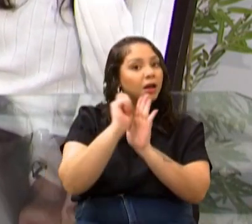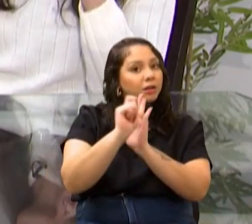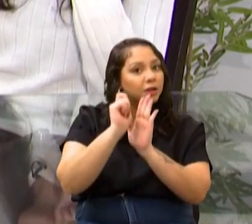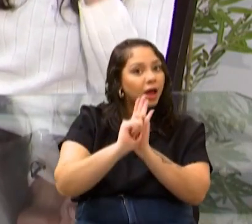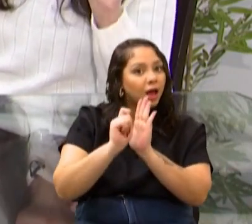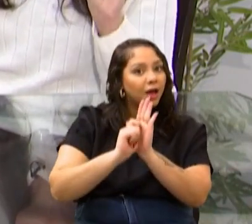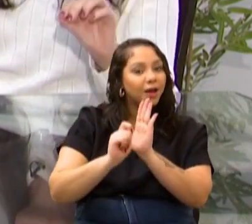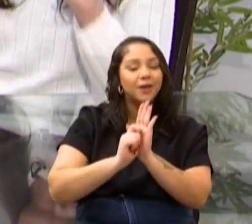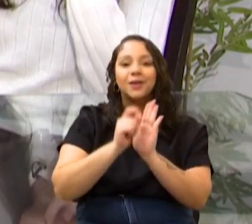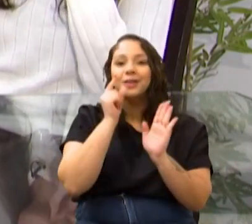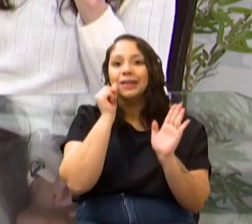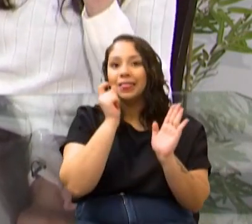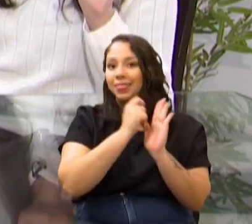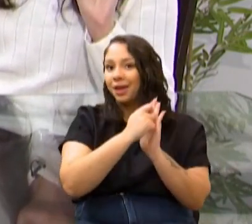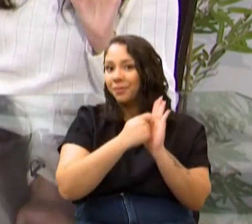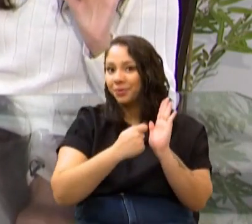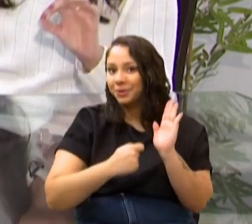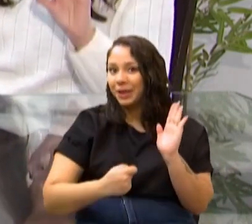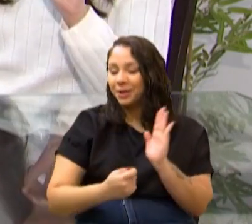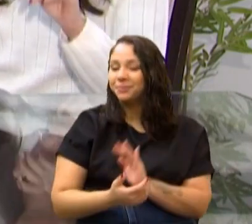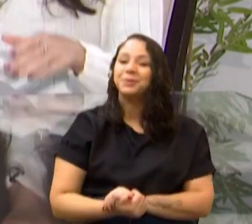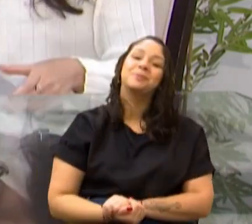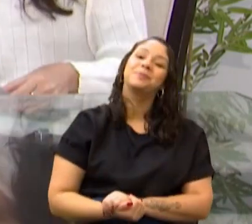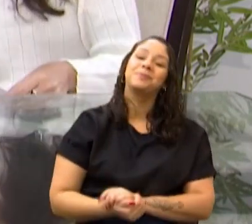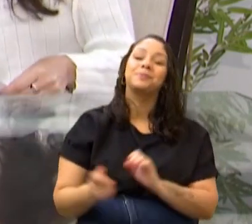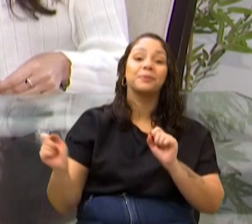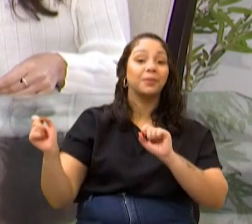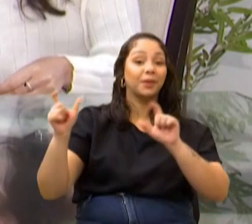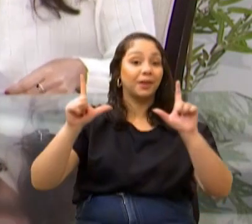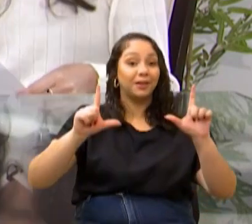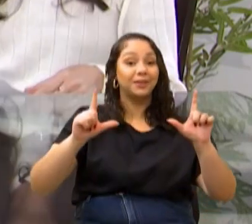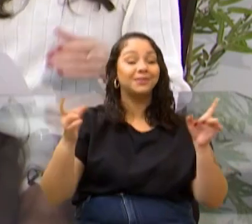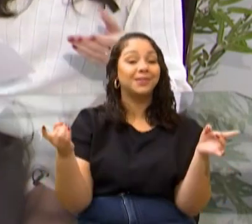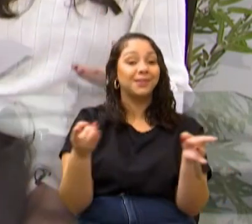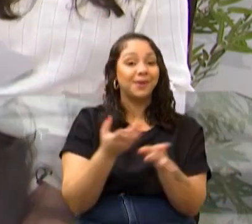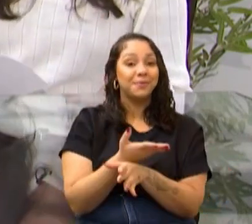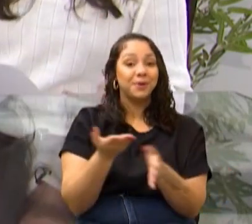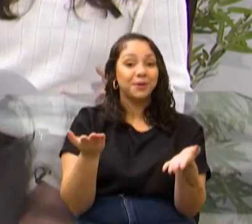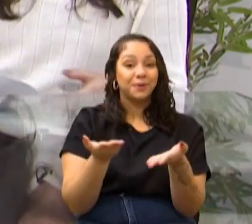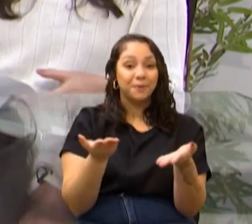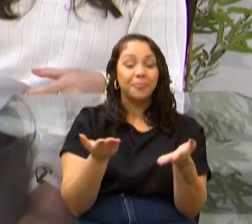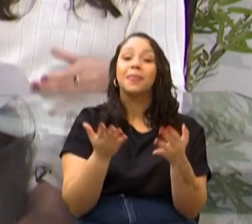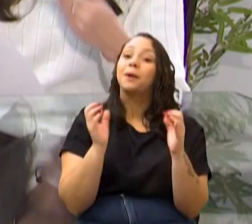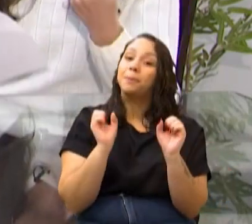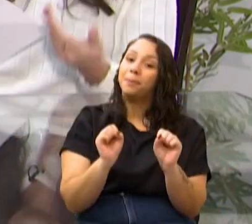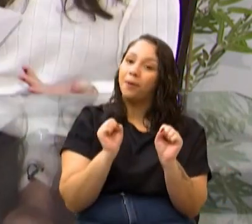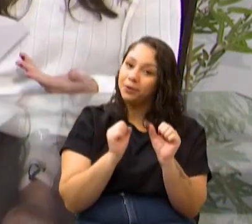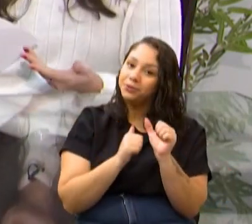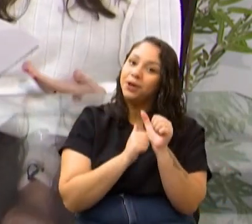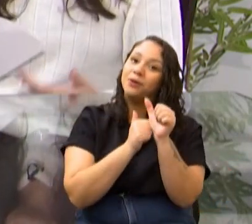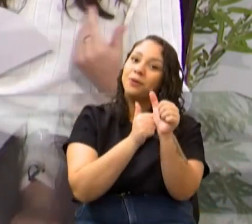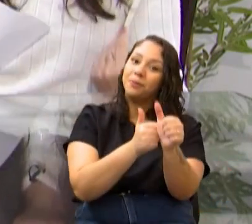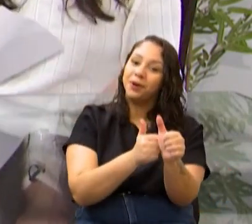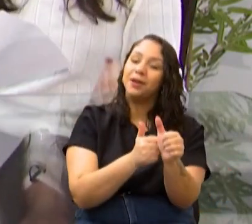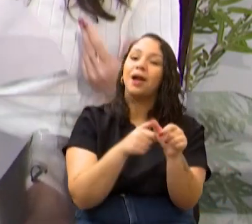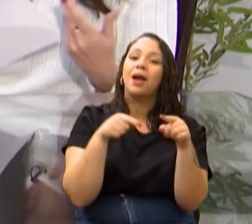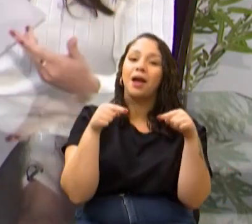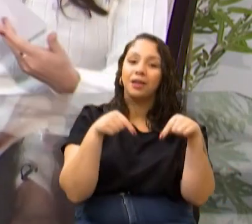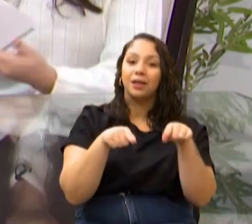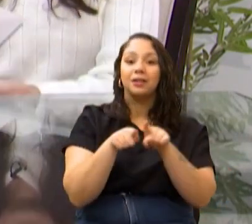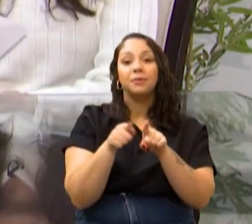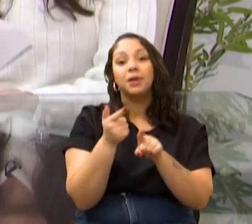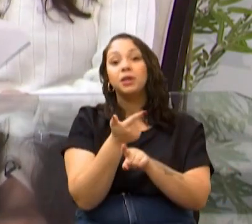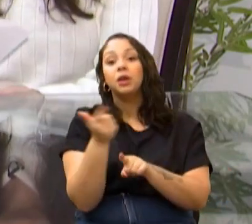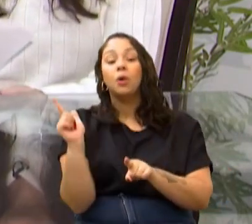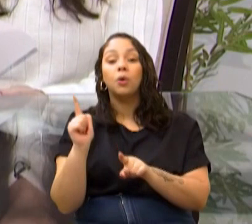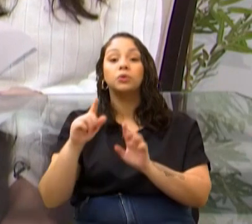hein? E anotem tudo na ponta do lápis. O nosso quadro vai ficando por aqui. Você pode acompanhar esse e